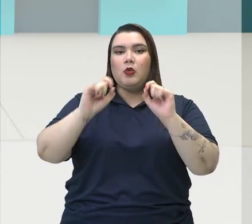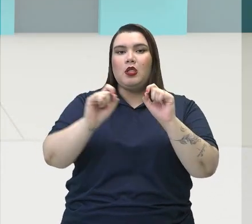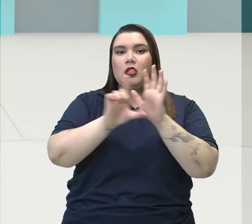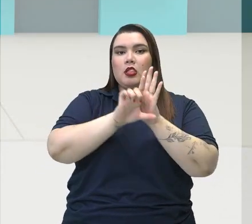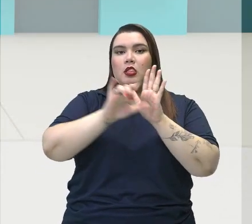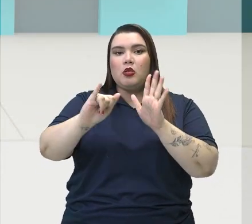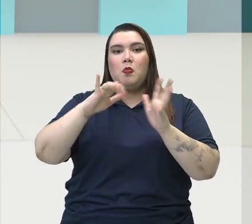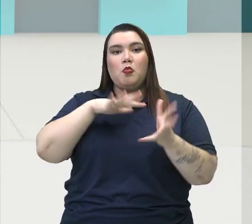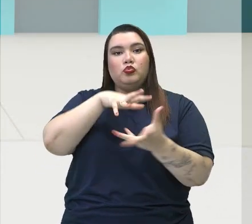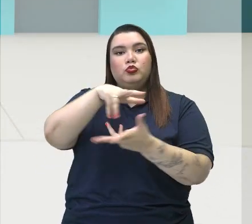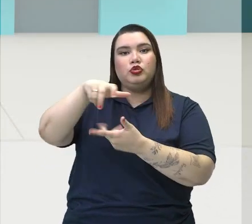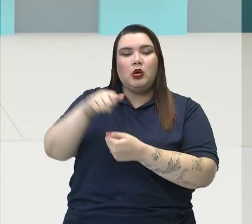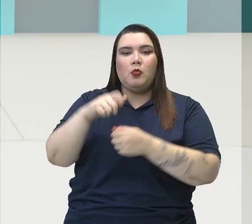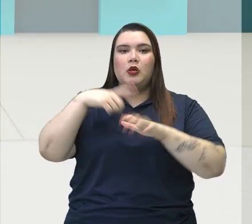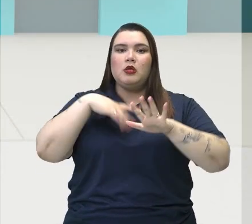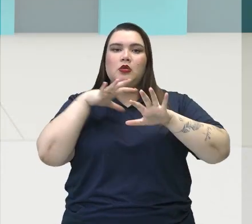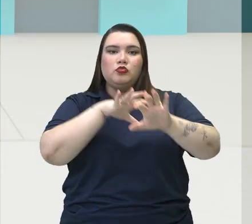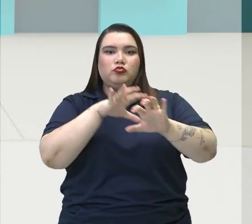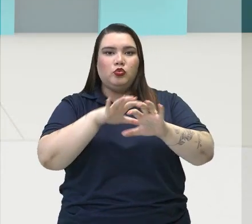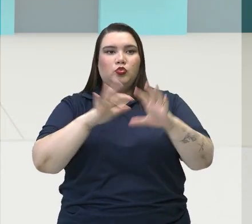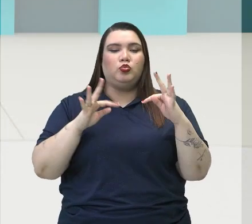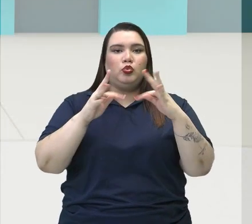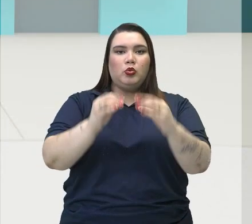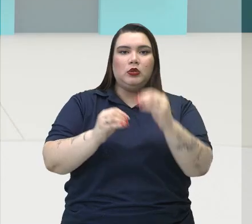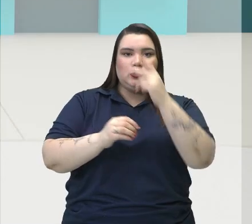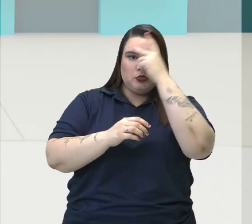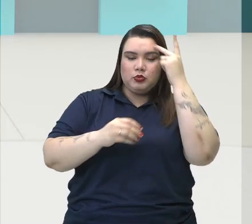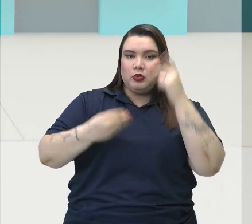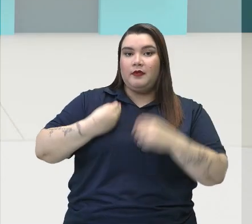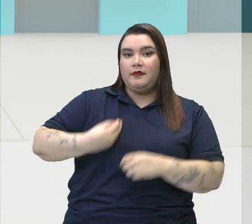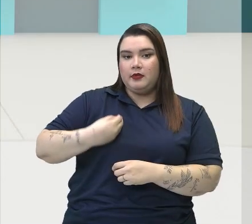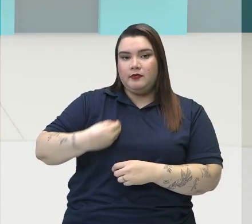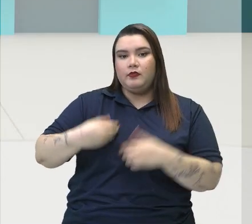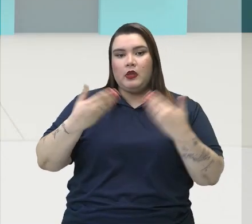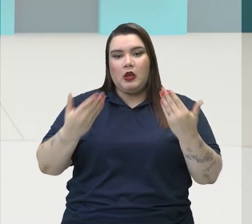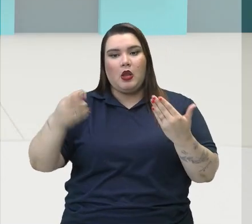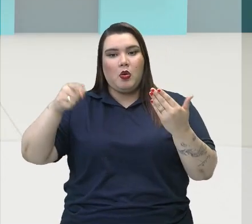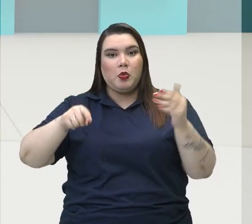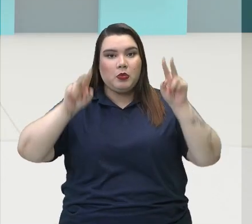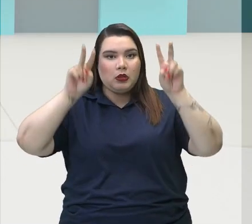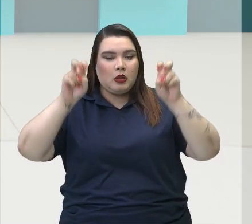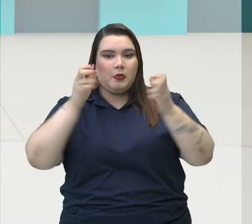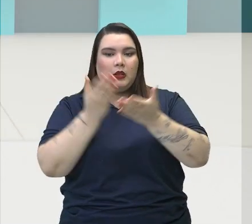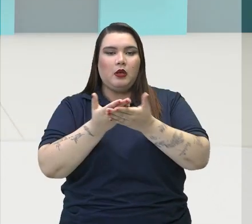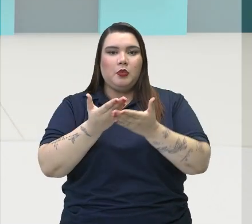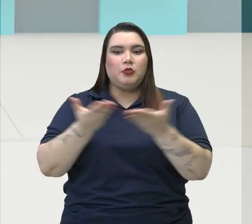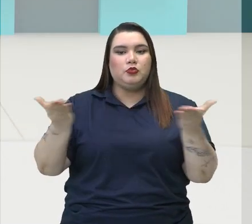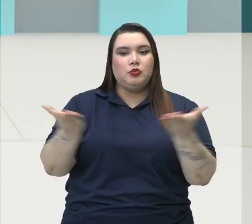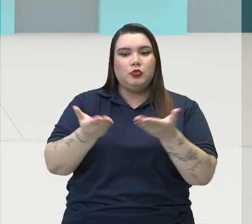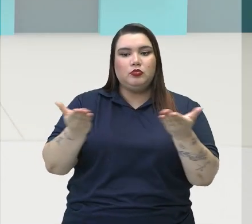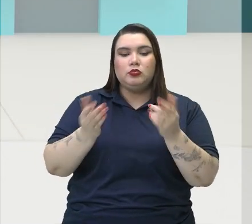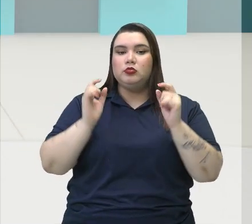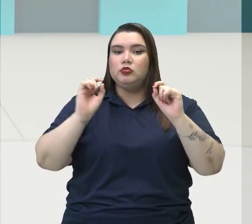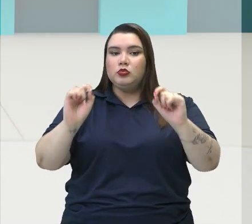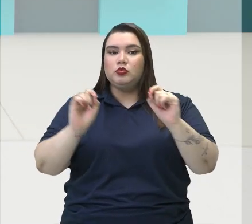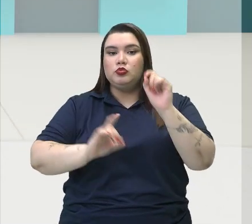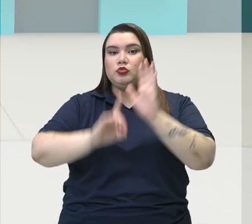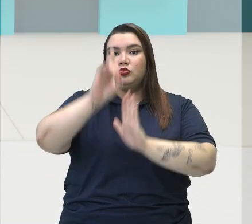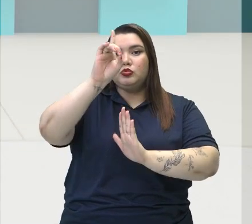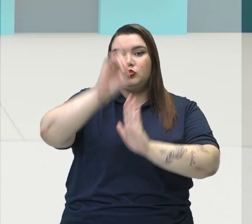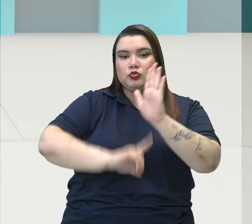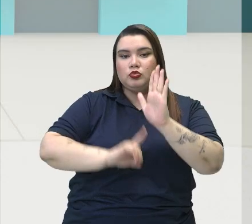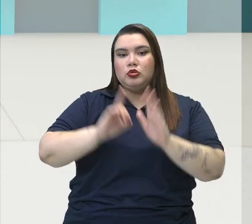que incidem sobre a vida de todos os indivíduos. É o caso do tema da nossa aula de hoje. Nós vamos tratar, então, dos